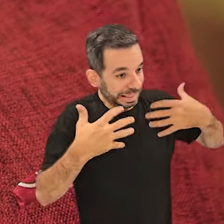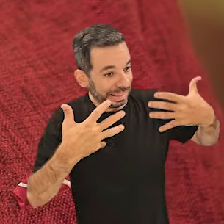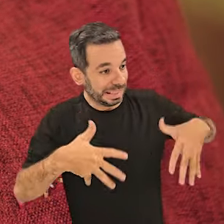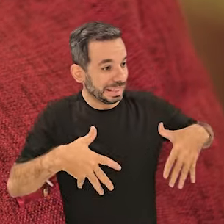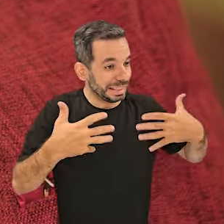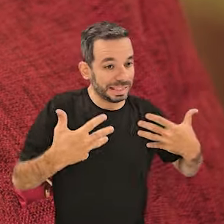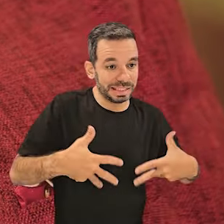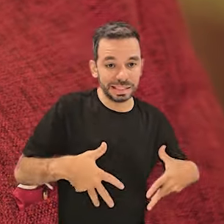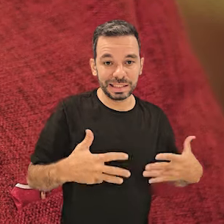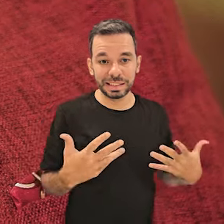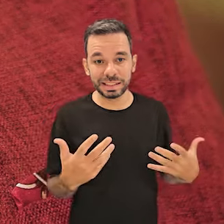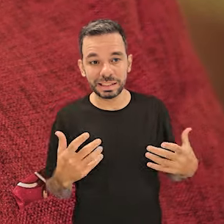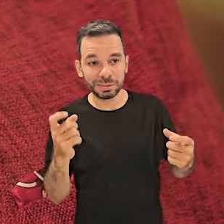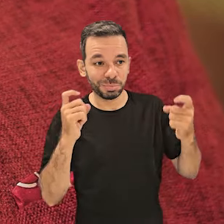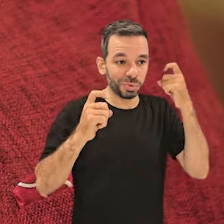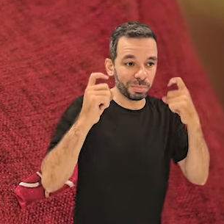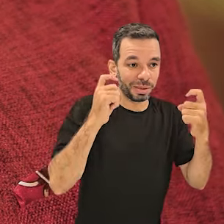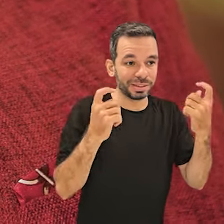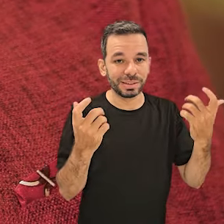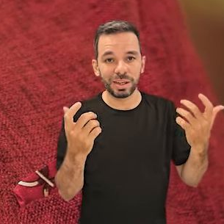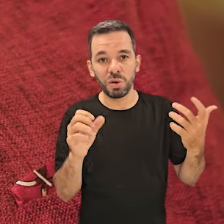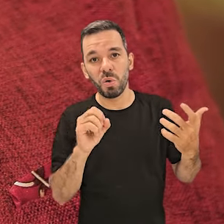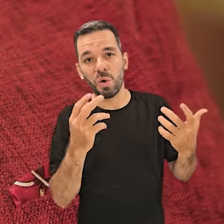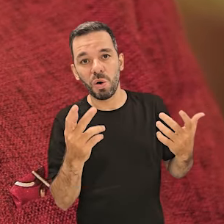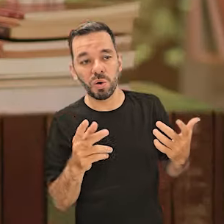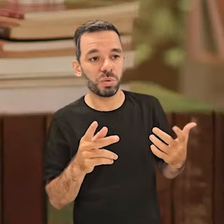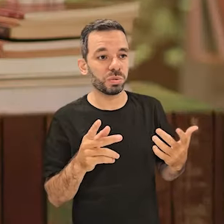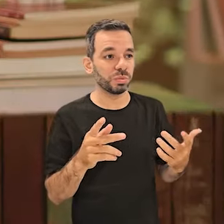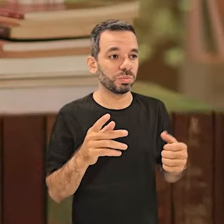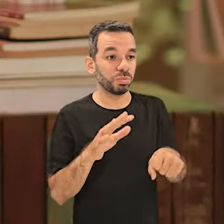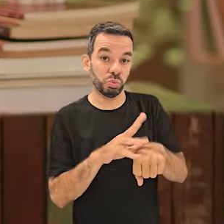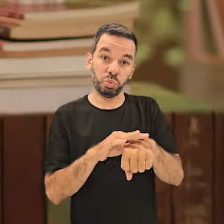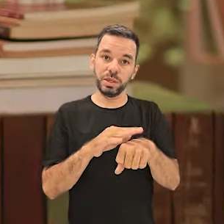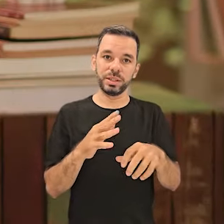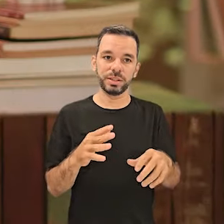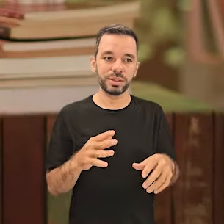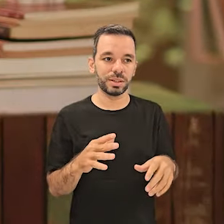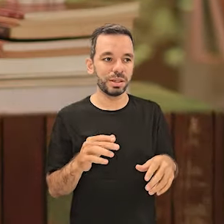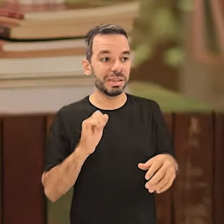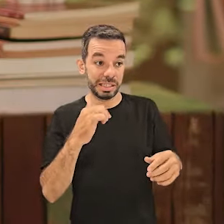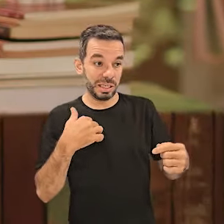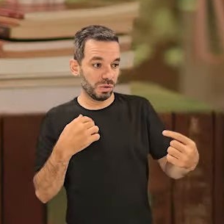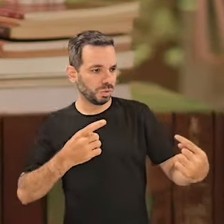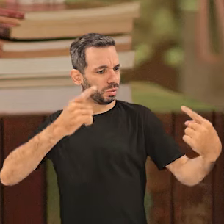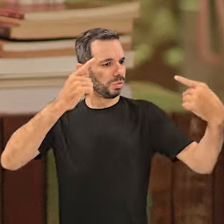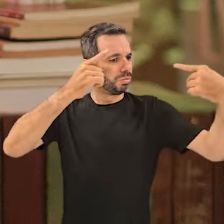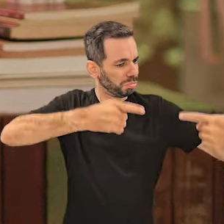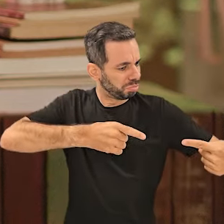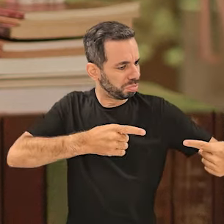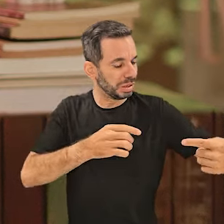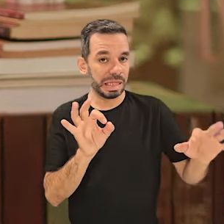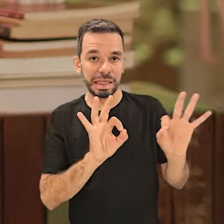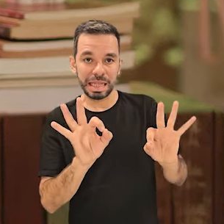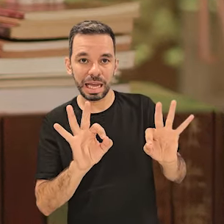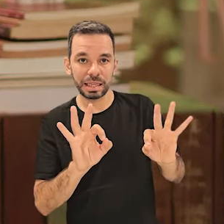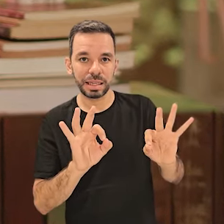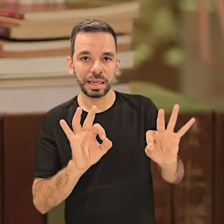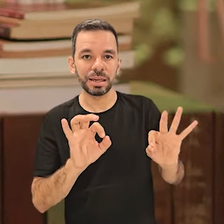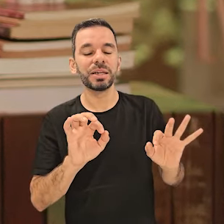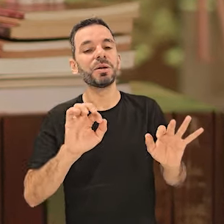inquietações, angústia ou mal-estar. Sem enfrentamento, a probabilidade de o